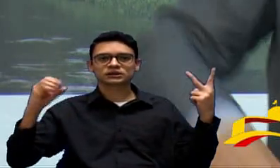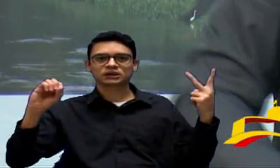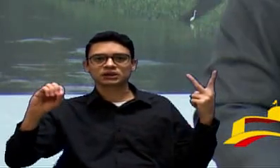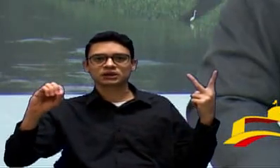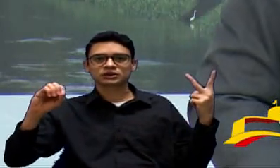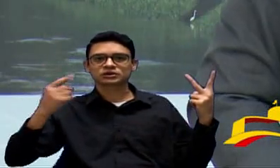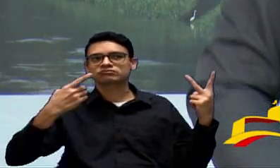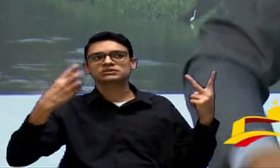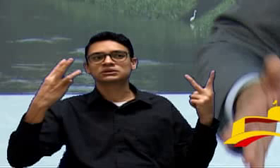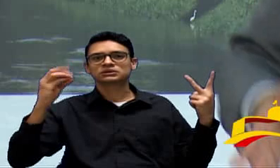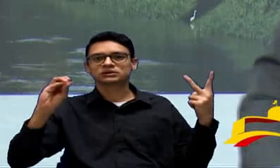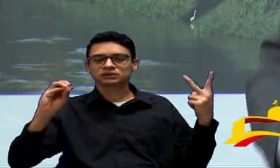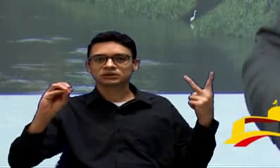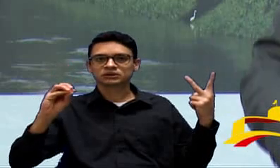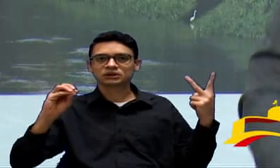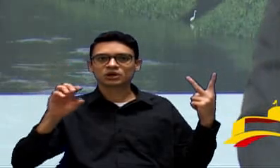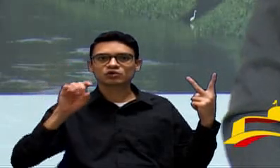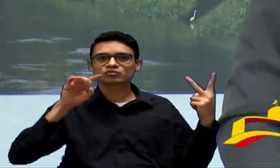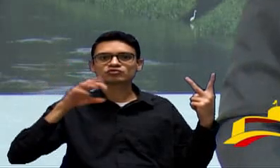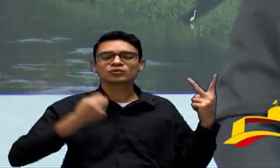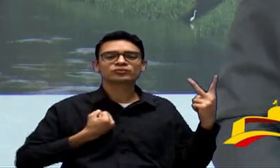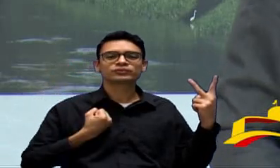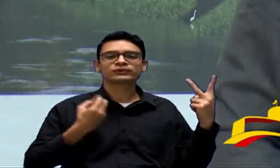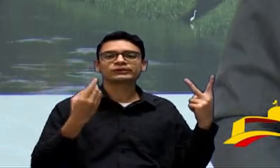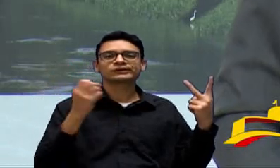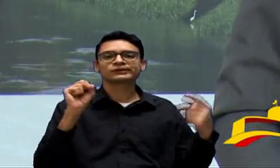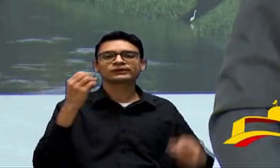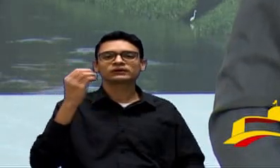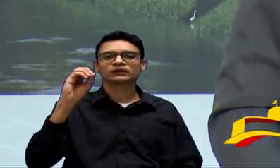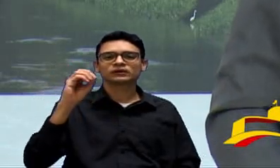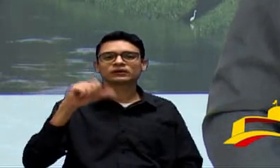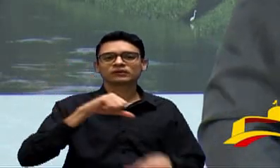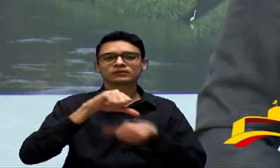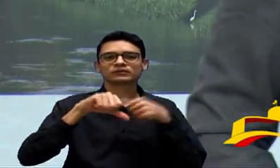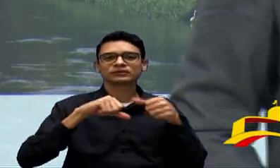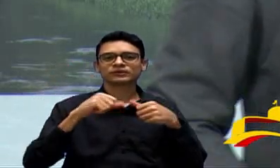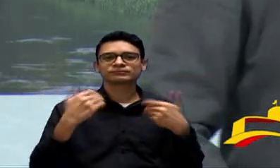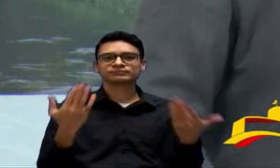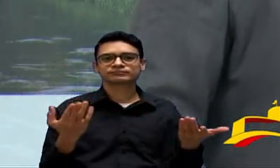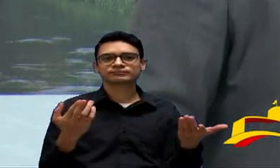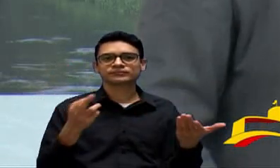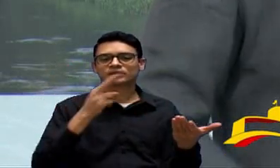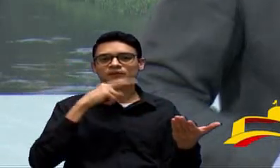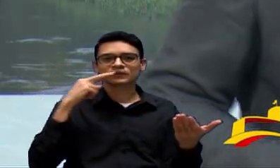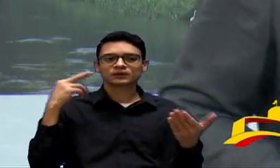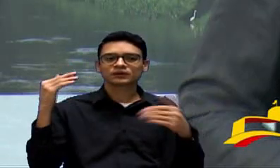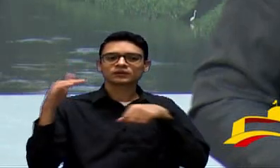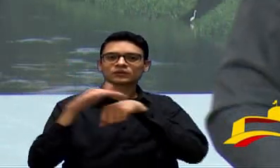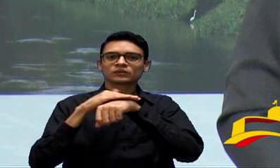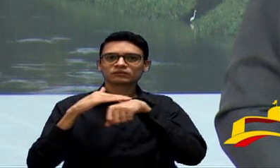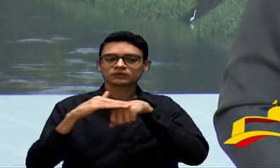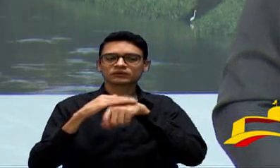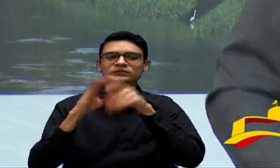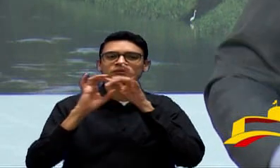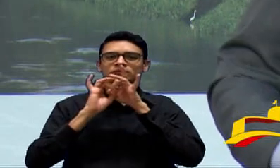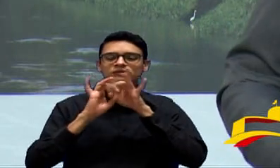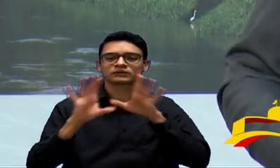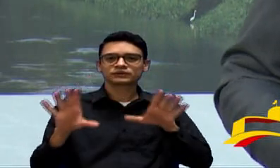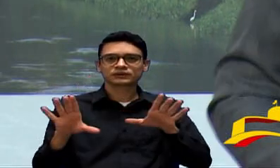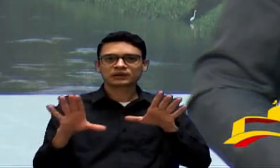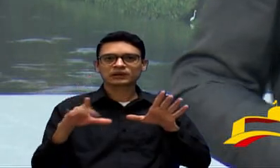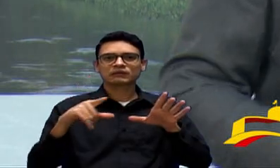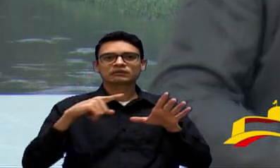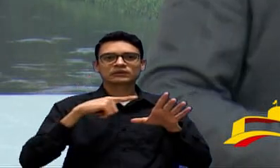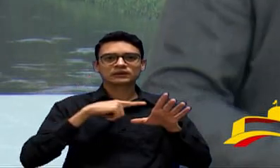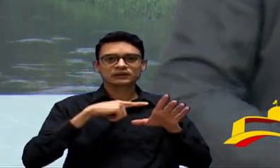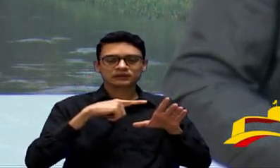o 130. Eles só trocam do número 80. Não. Prefeito Manga tem que conversar e autorizar. Além